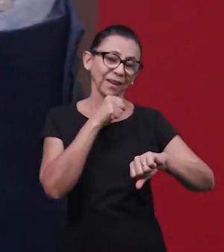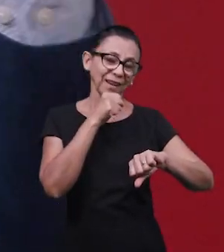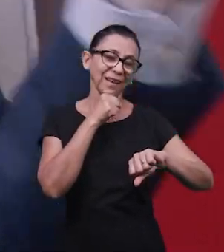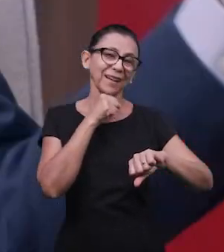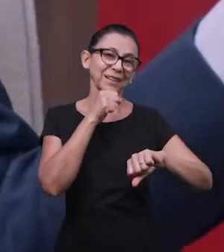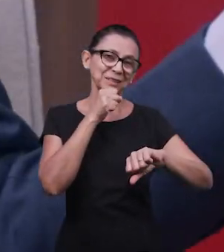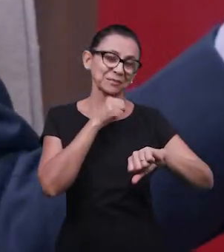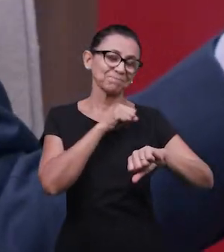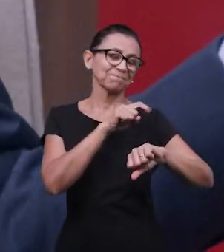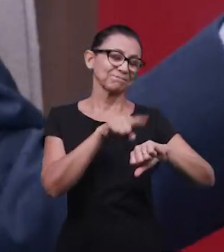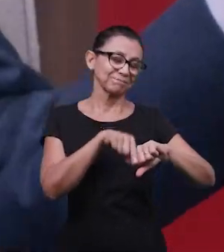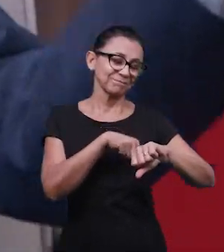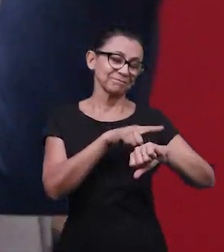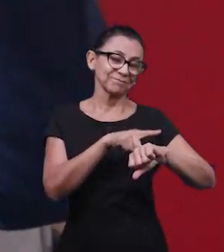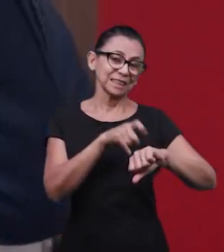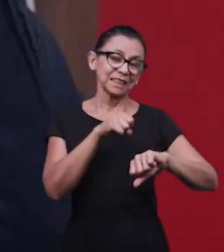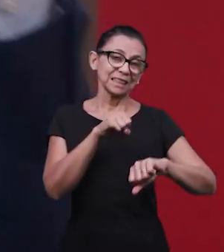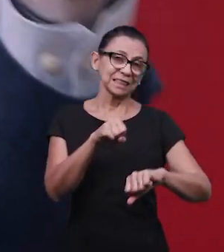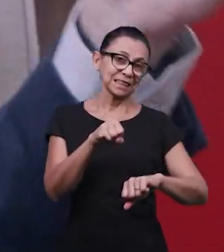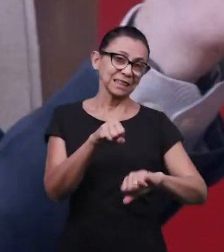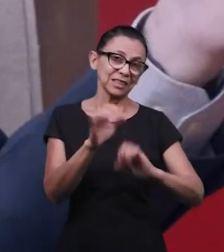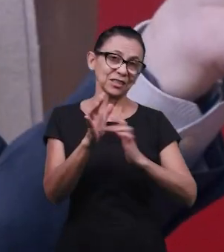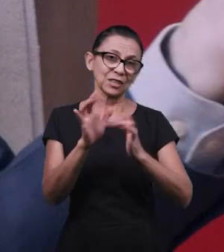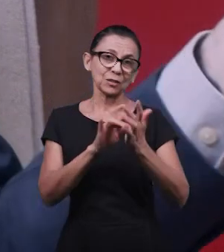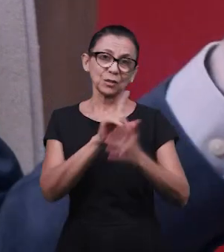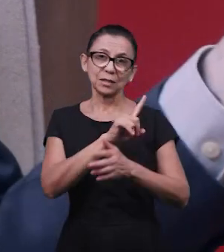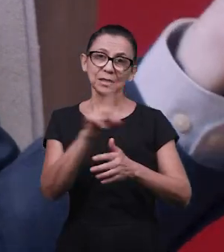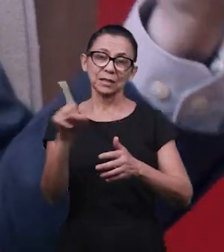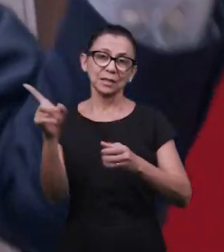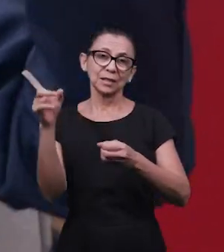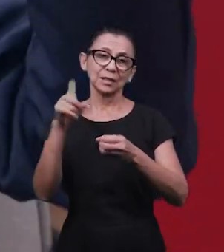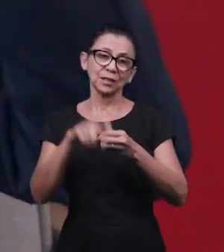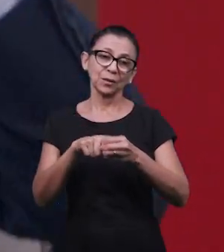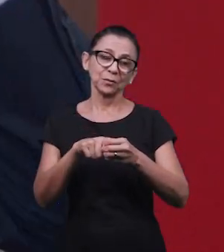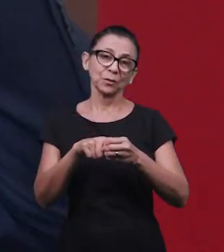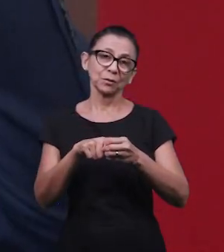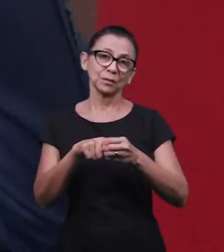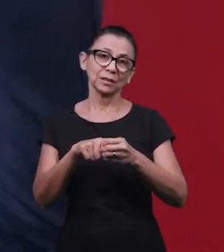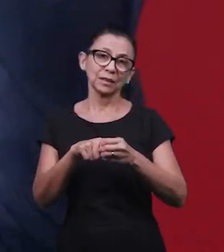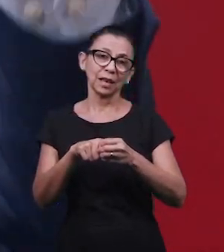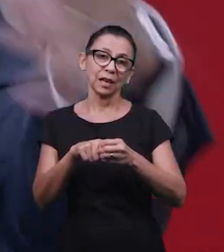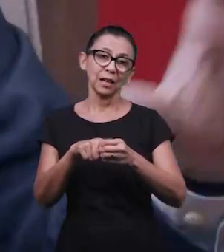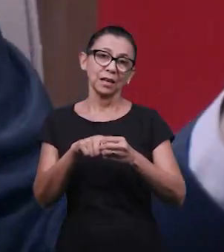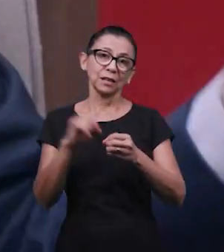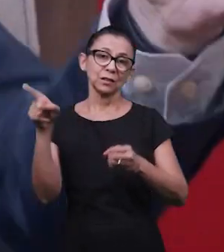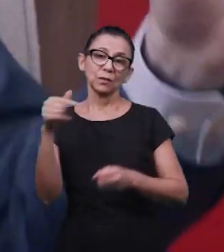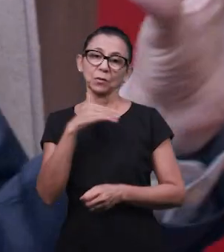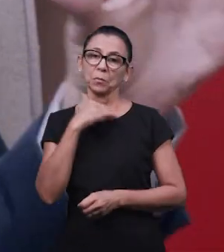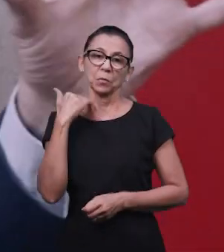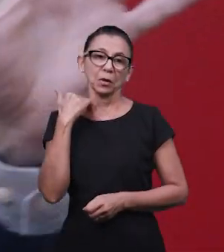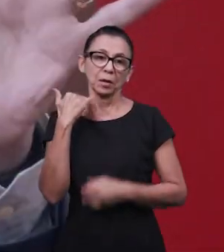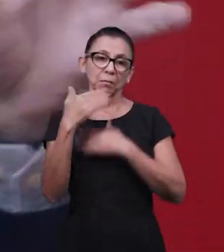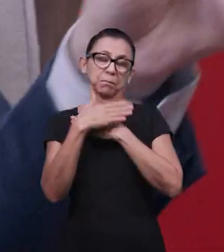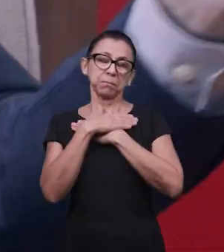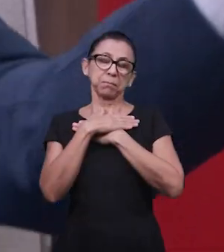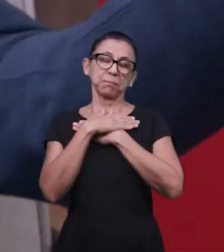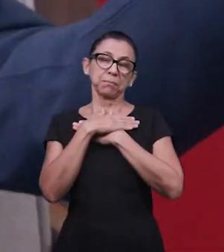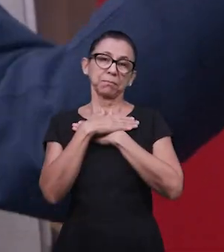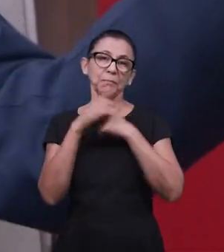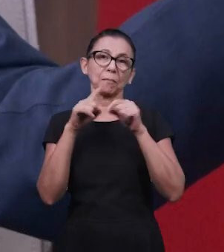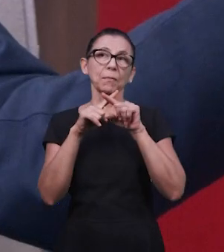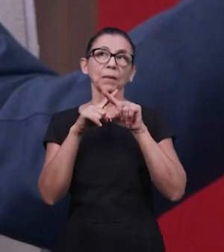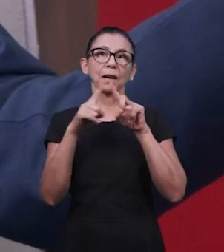isso? Sem dúvidas. O que a gente fala, nós estamos passando. O